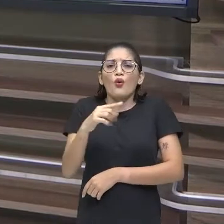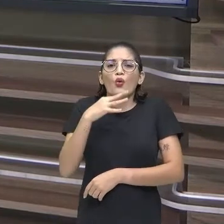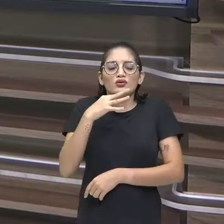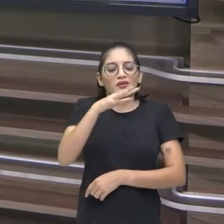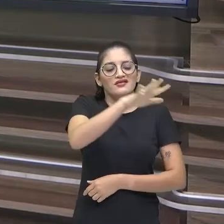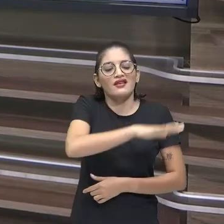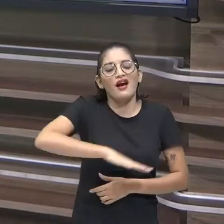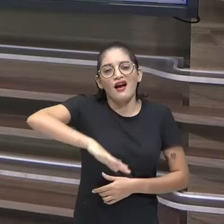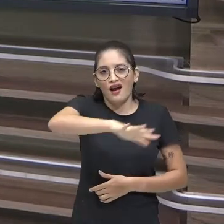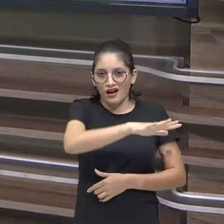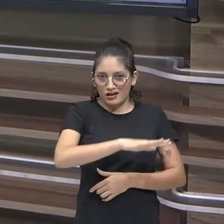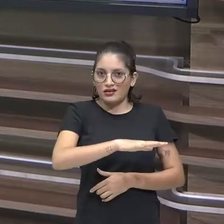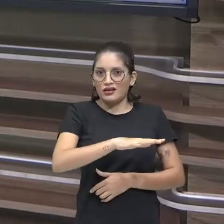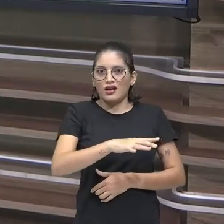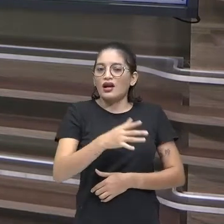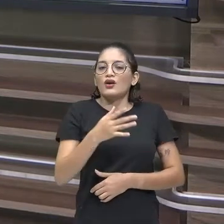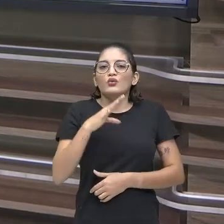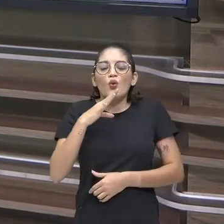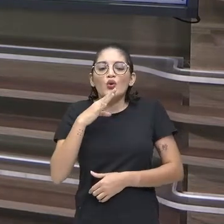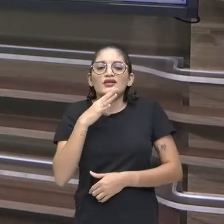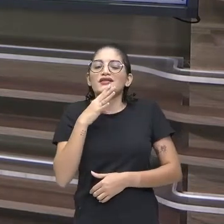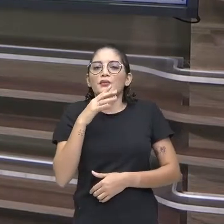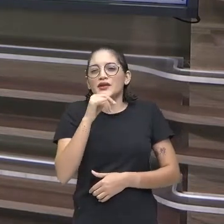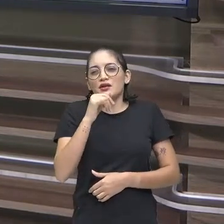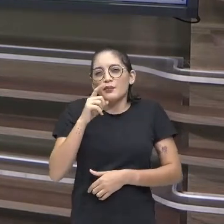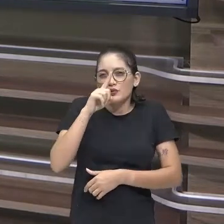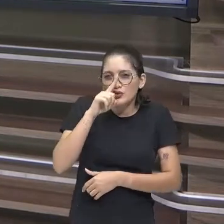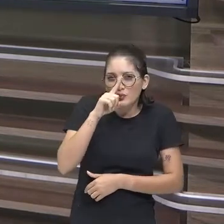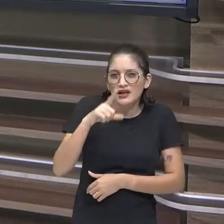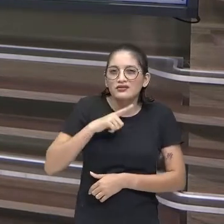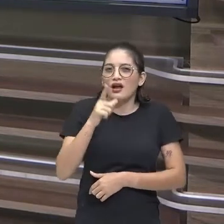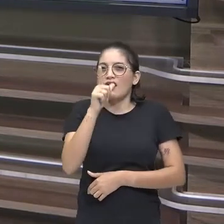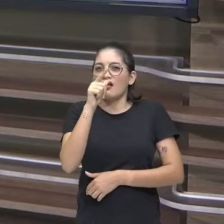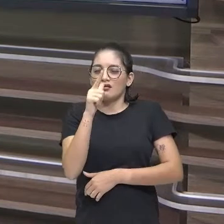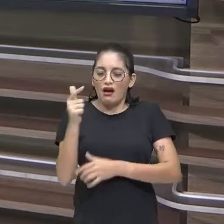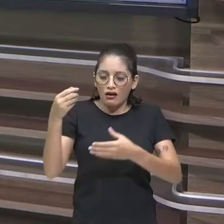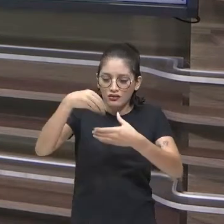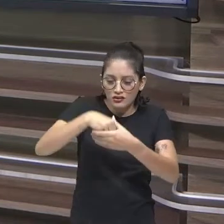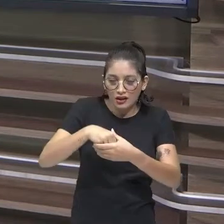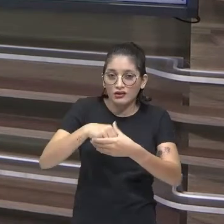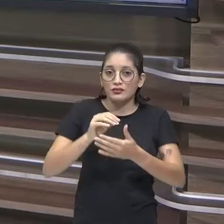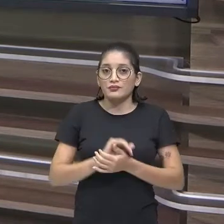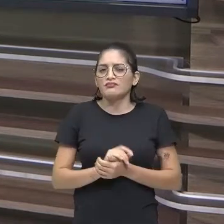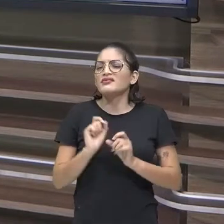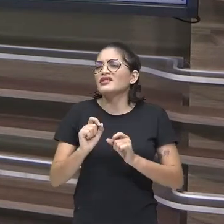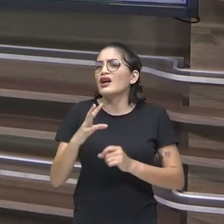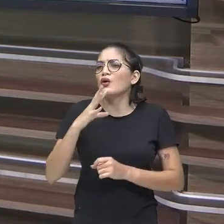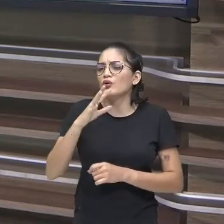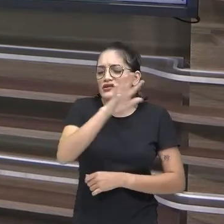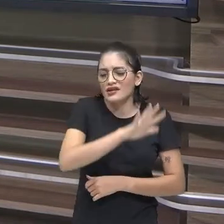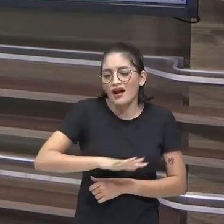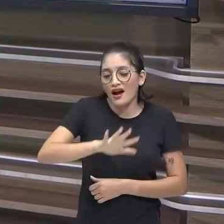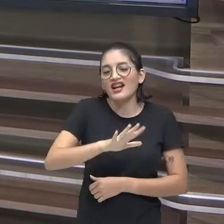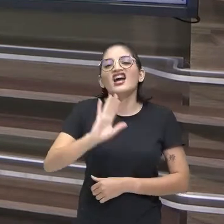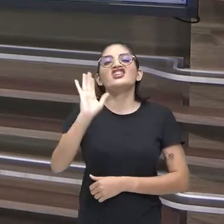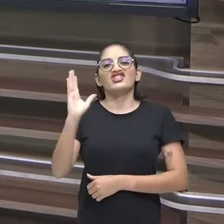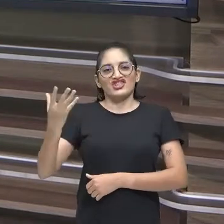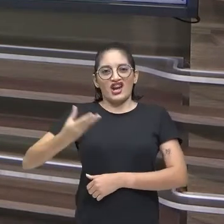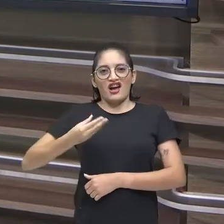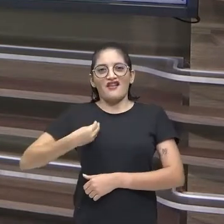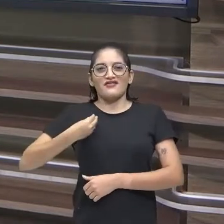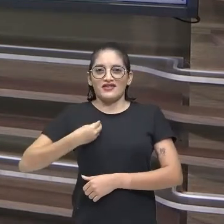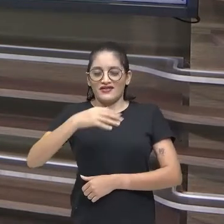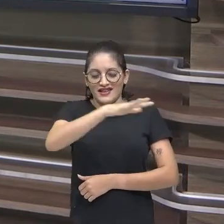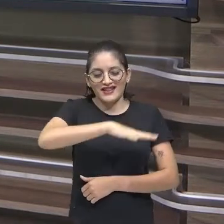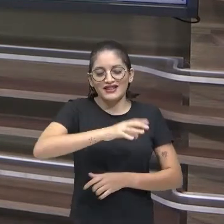não conheciam os perigos que o rio podia trazer para eles. Quem conhecia a região era quem já morava